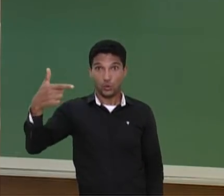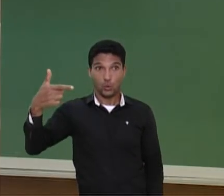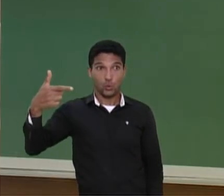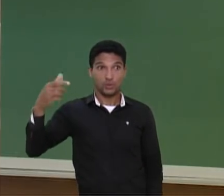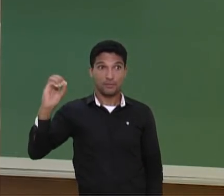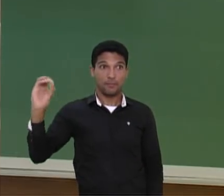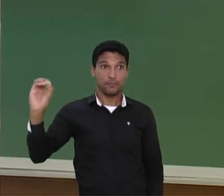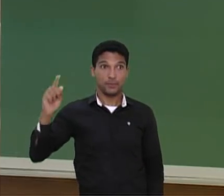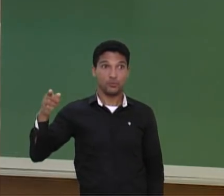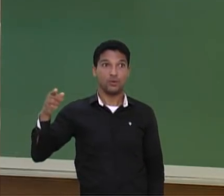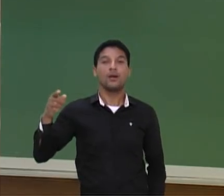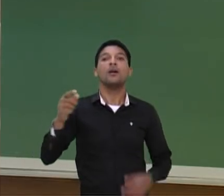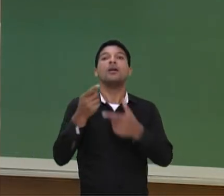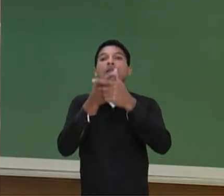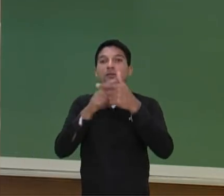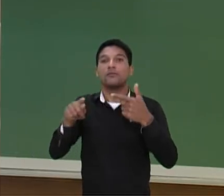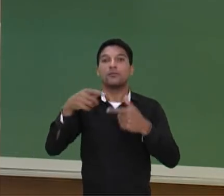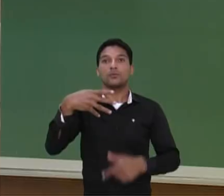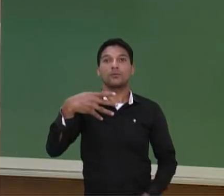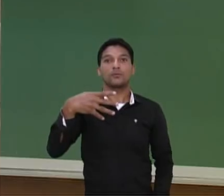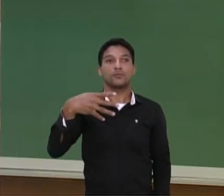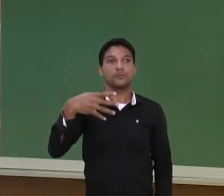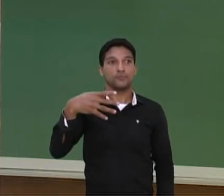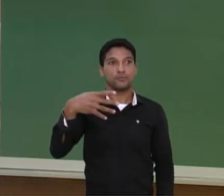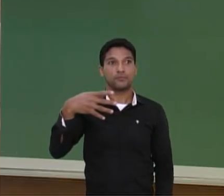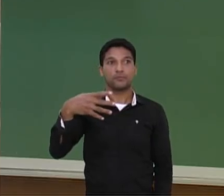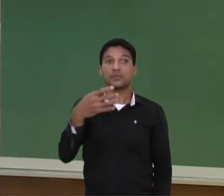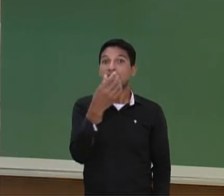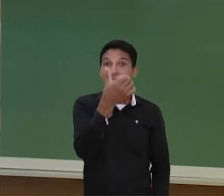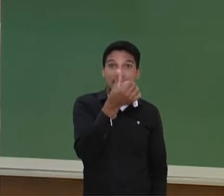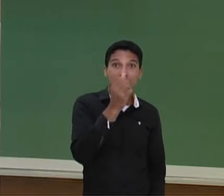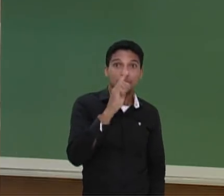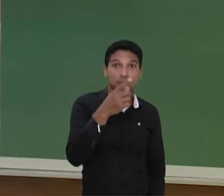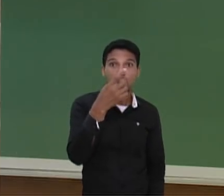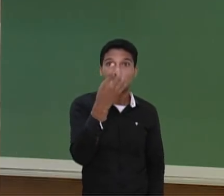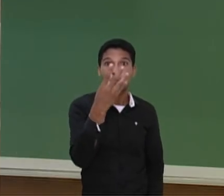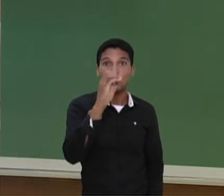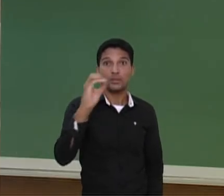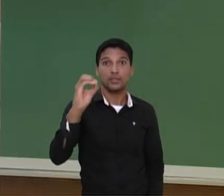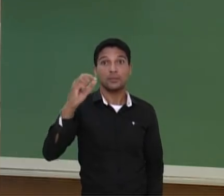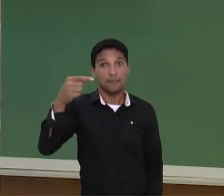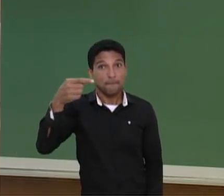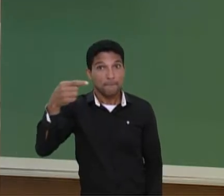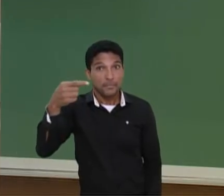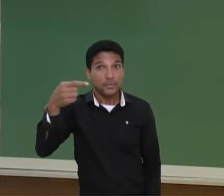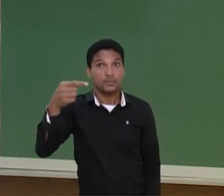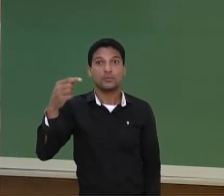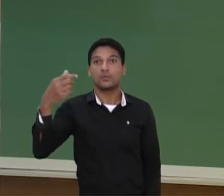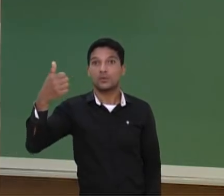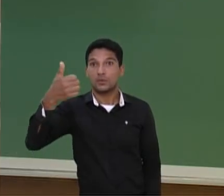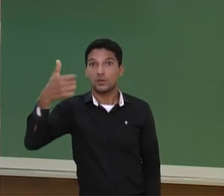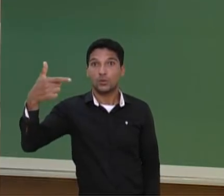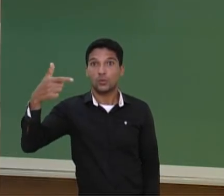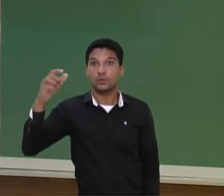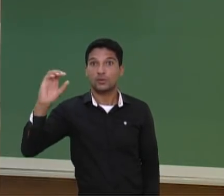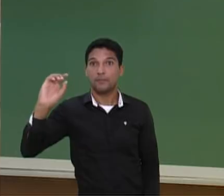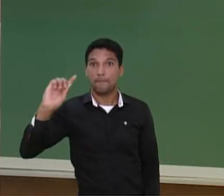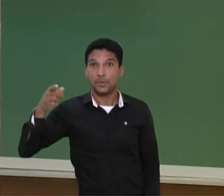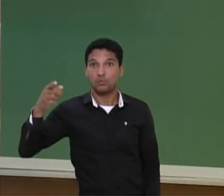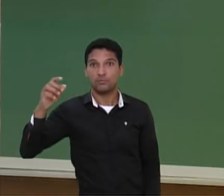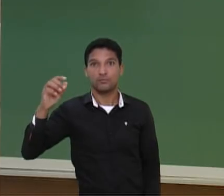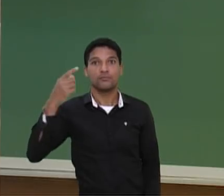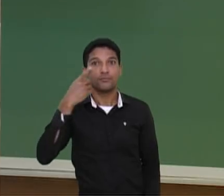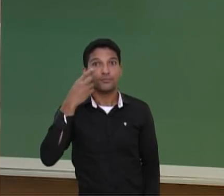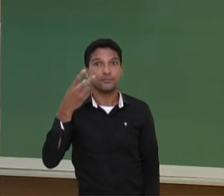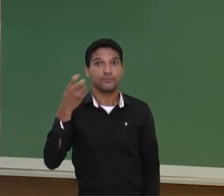tudo isso / 4 o realizar operação 6400 - 12000 e y